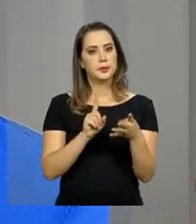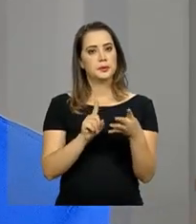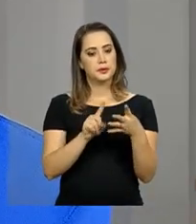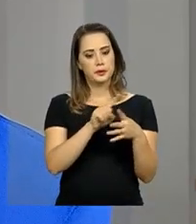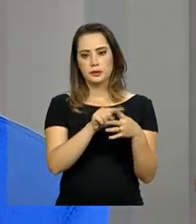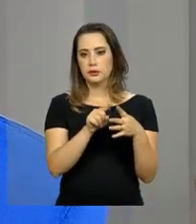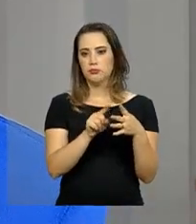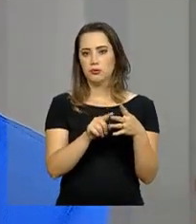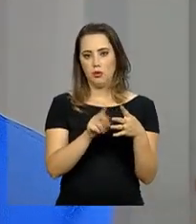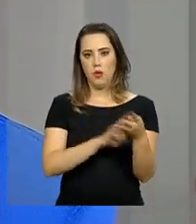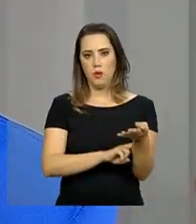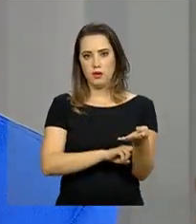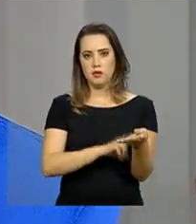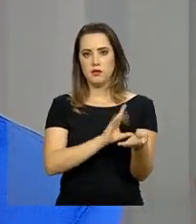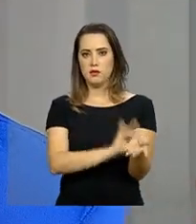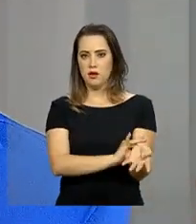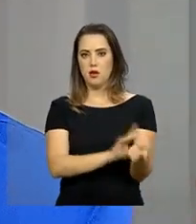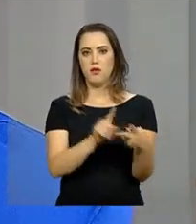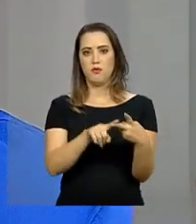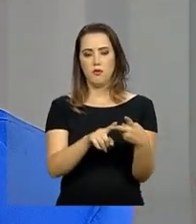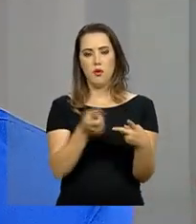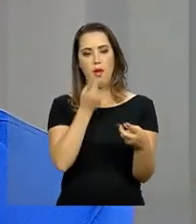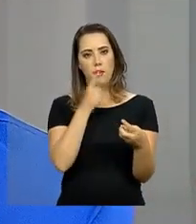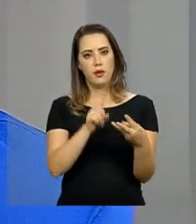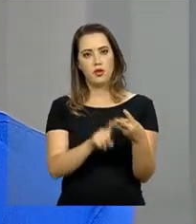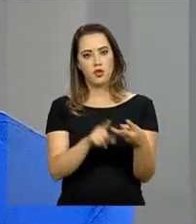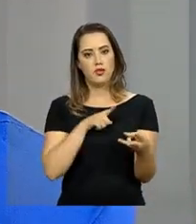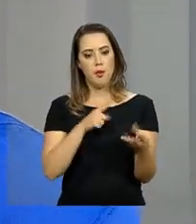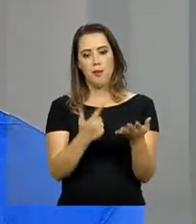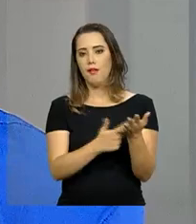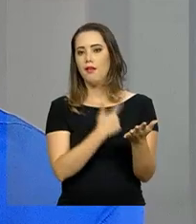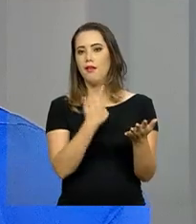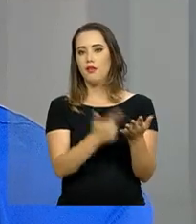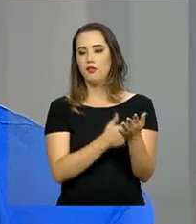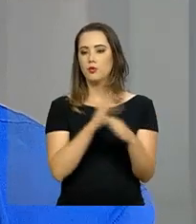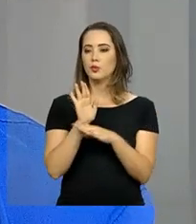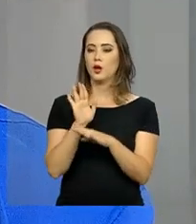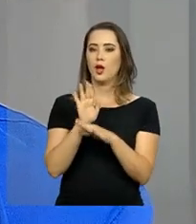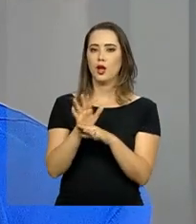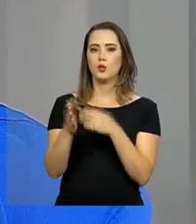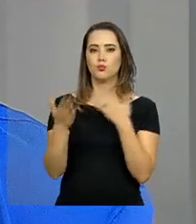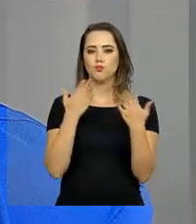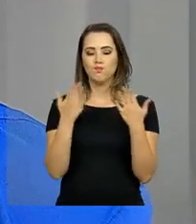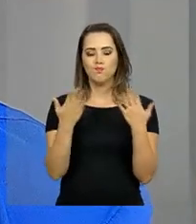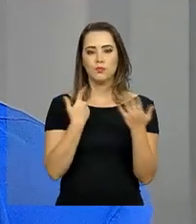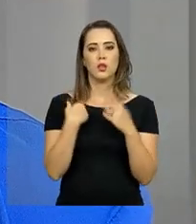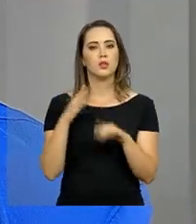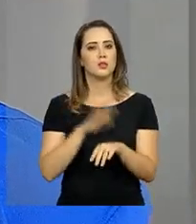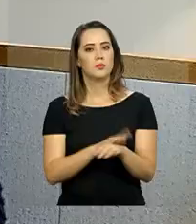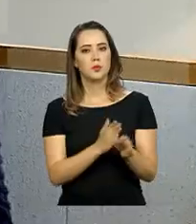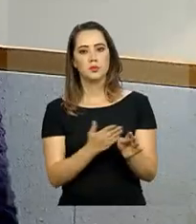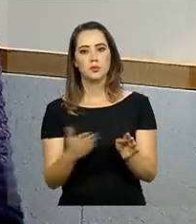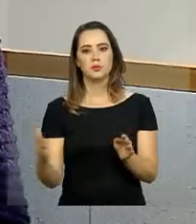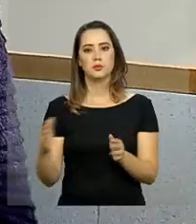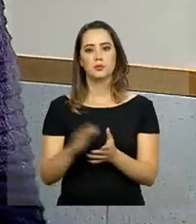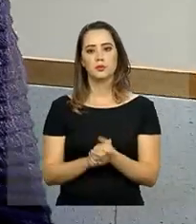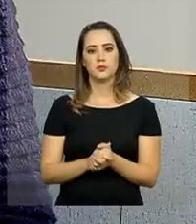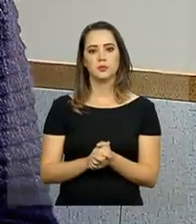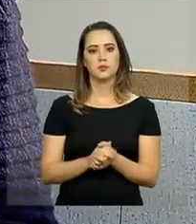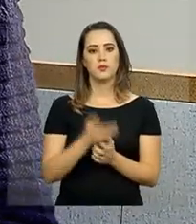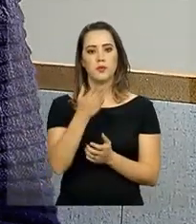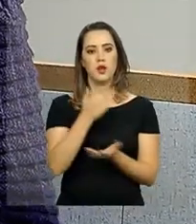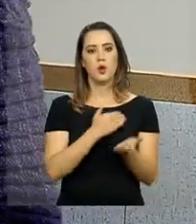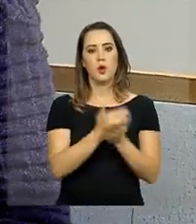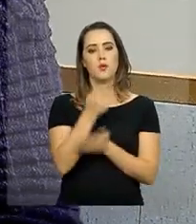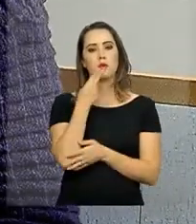tem uns livrinhos que a gente também dá para que ajude nesse tratamento, nesse momento. Delva